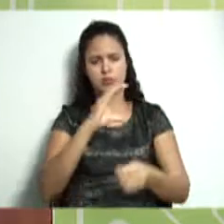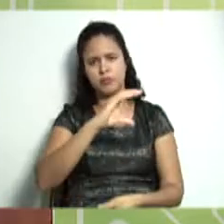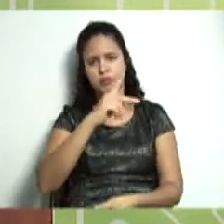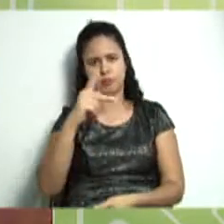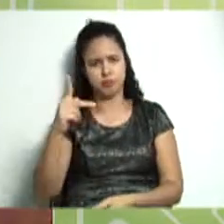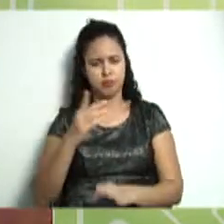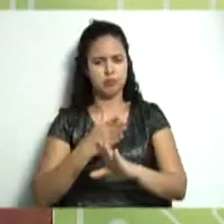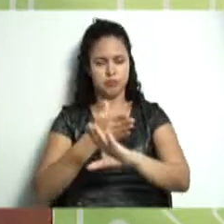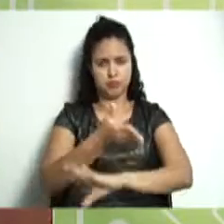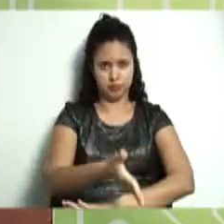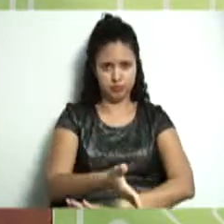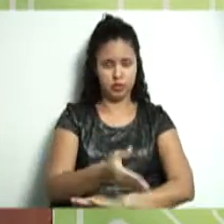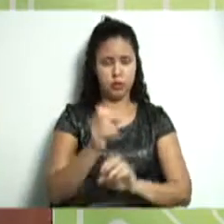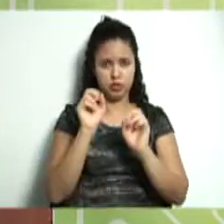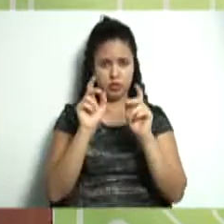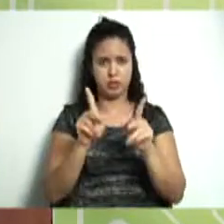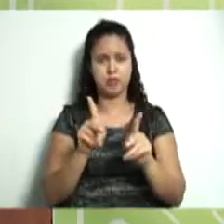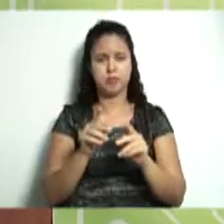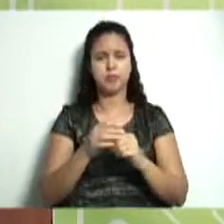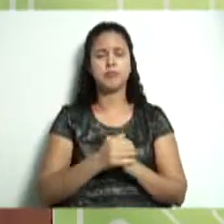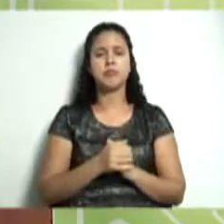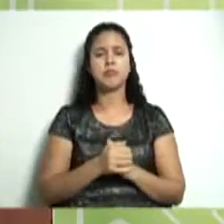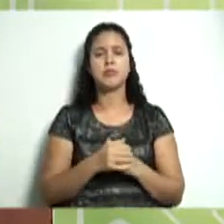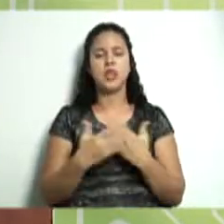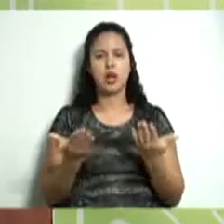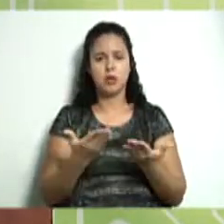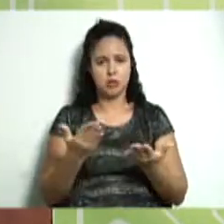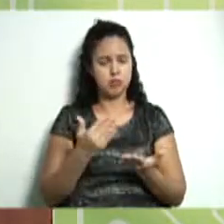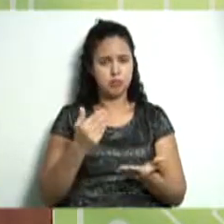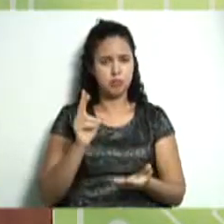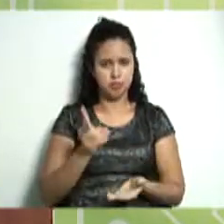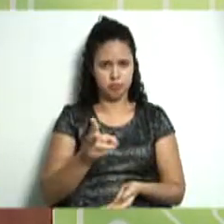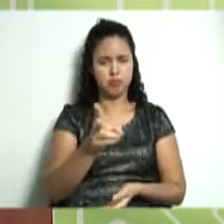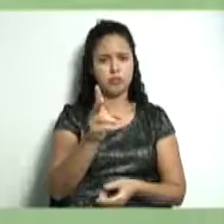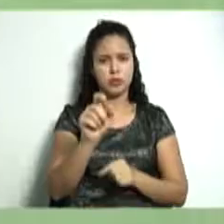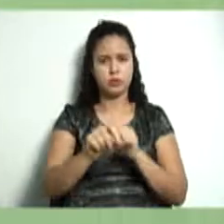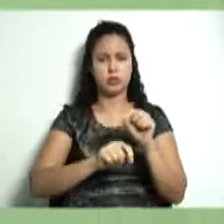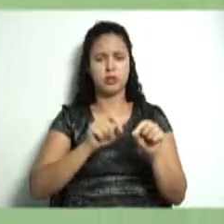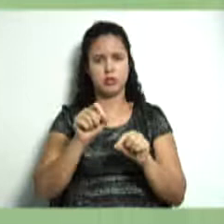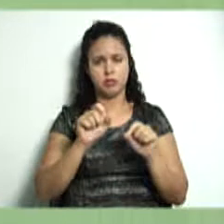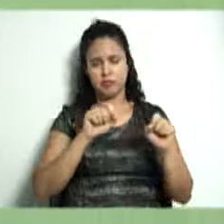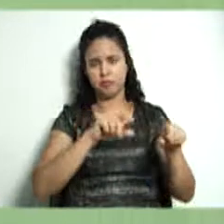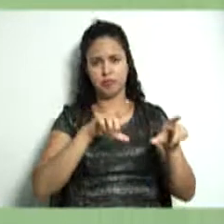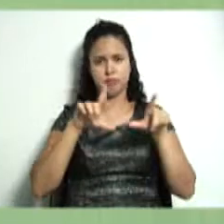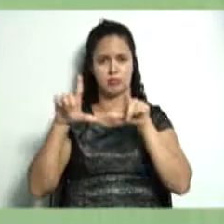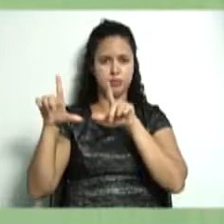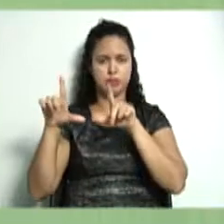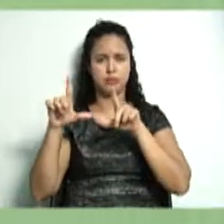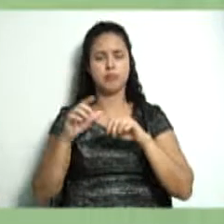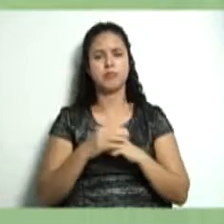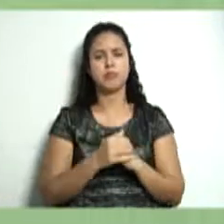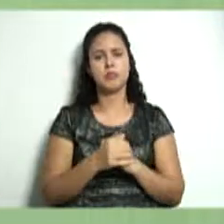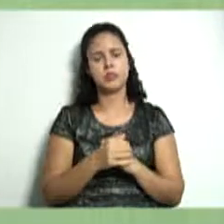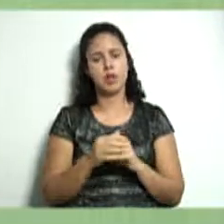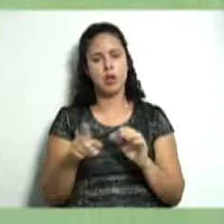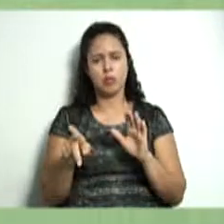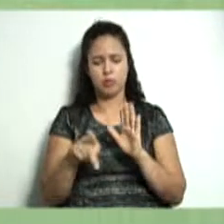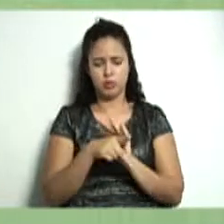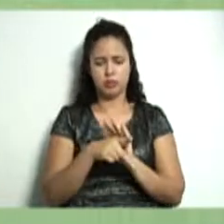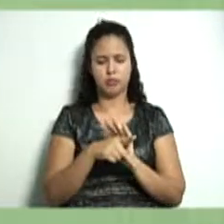vai levar, ok? Então, vamos mais uma situação dos aspectos